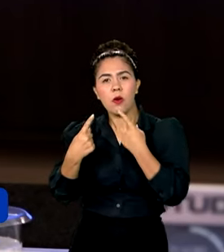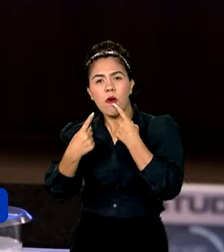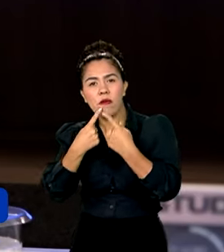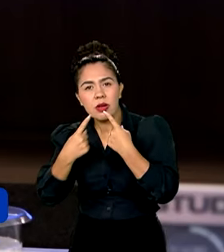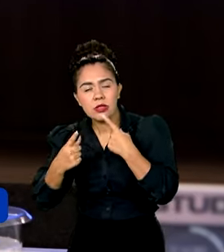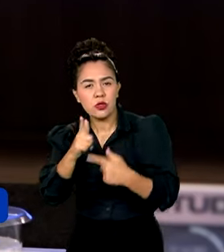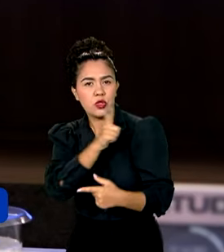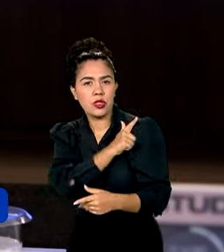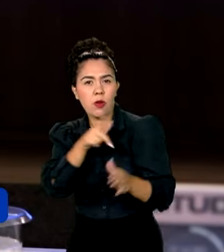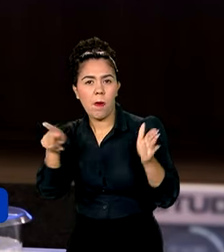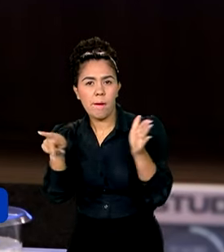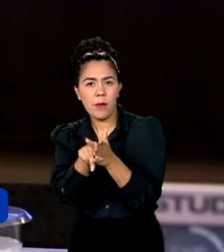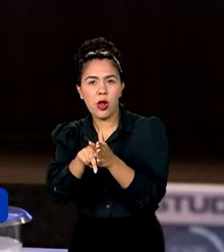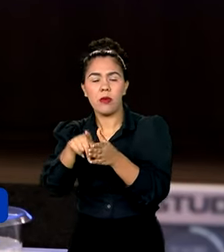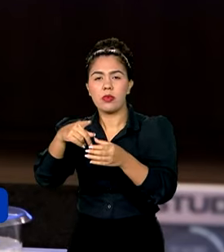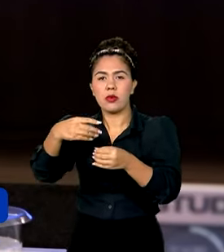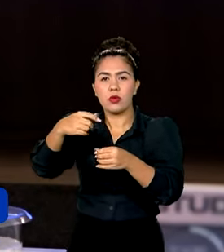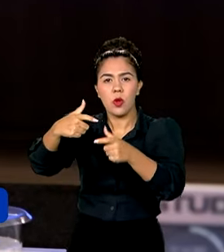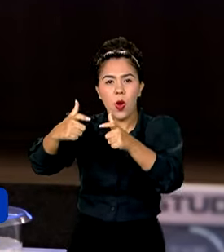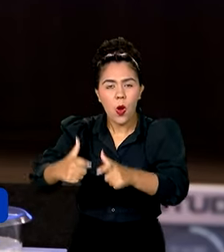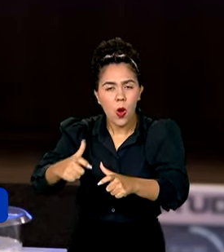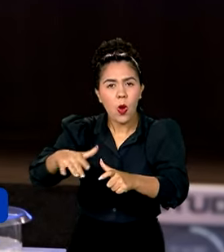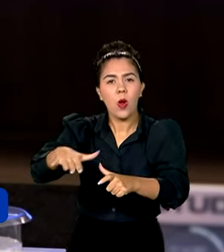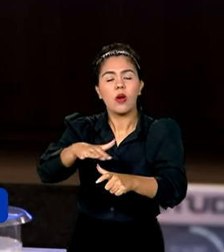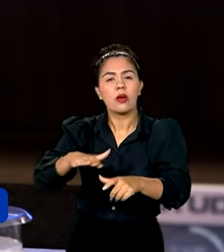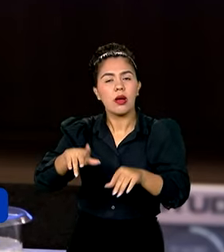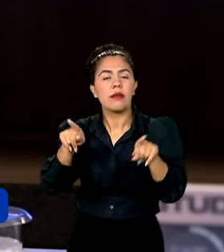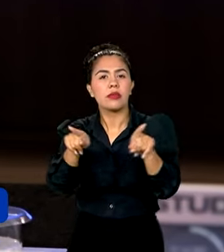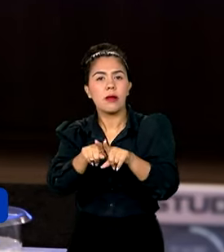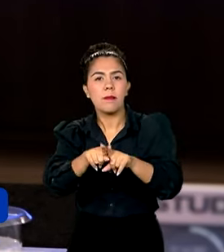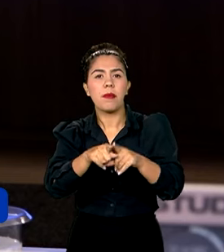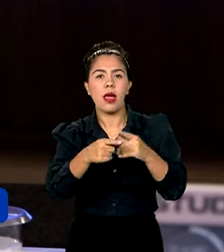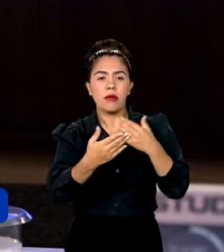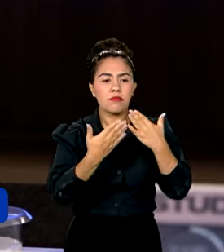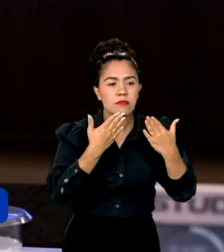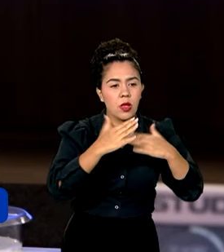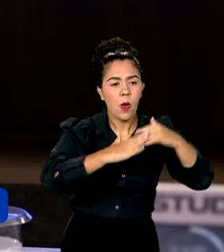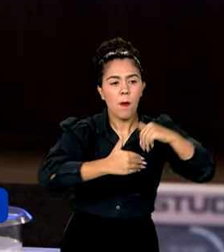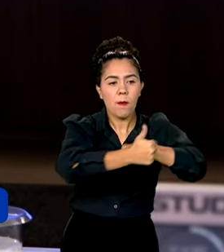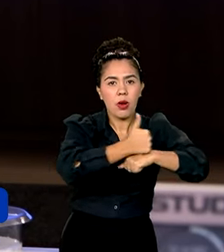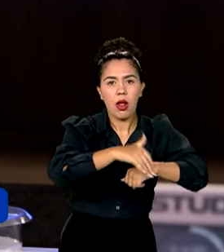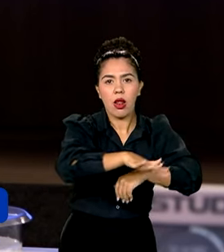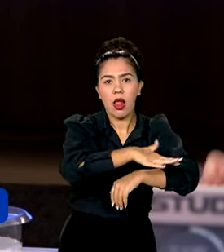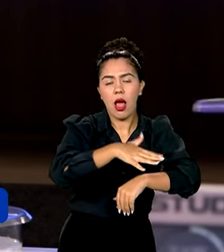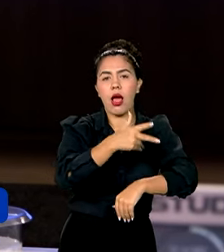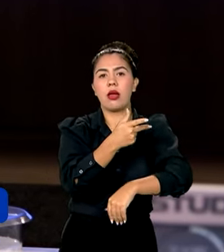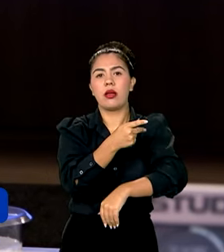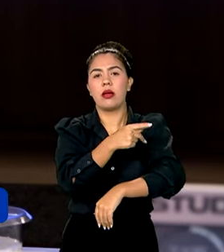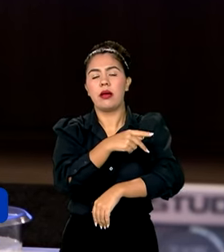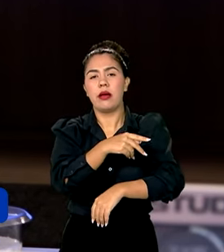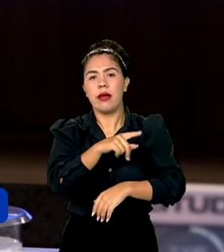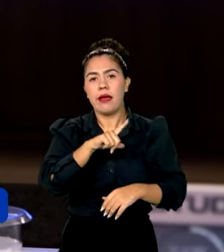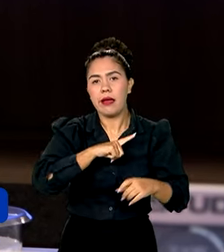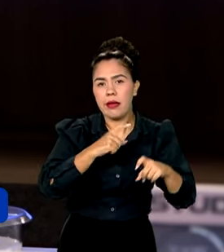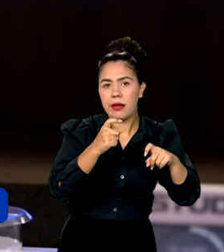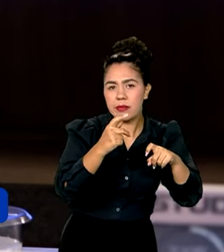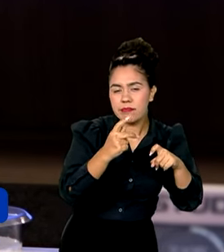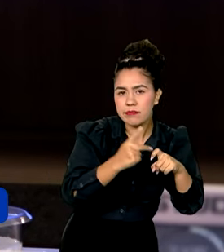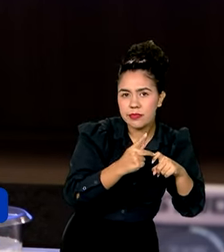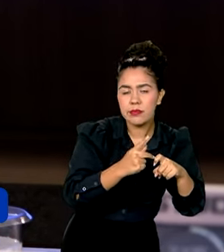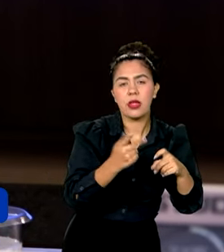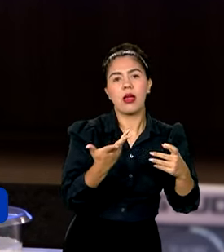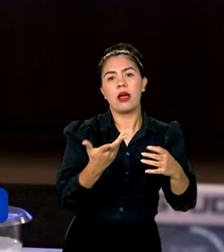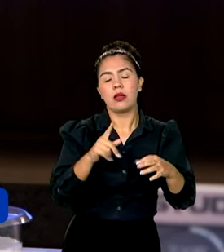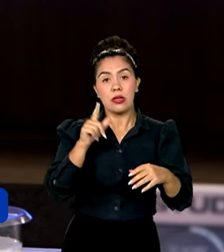locais mobilizando a sociedade de imunologia de Pediatria ou seja eh só é possível